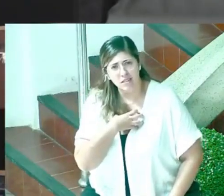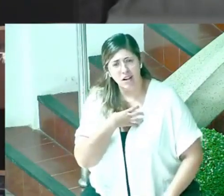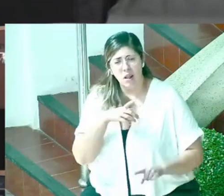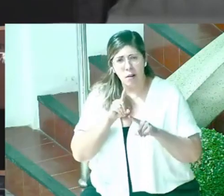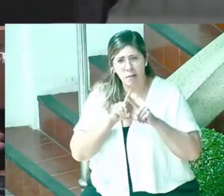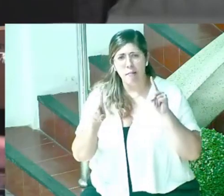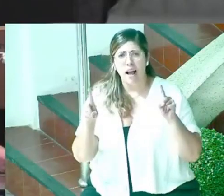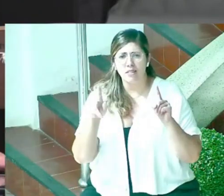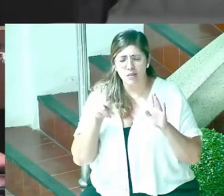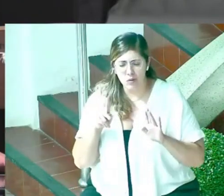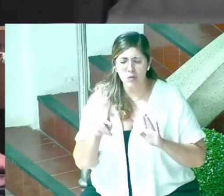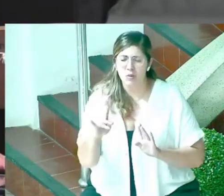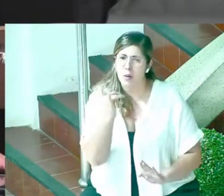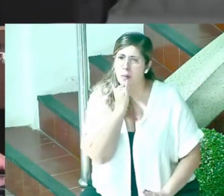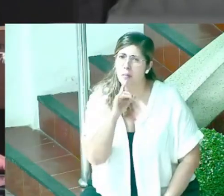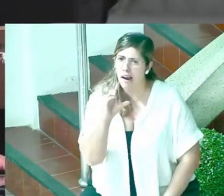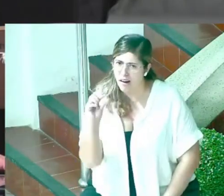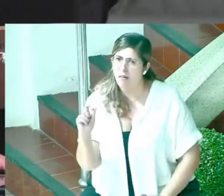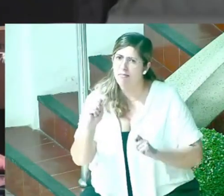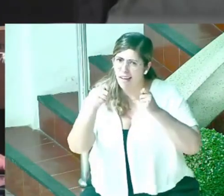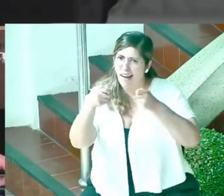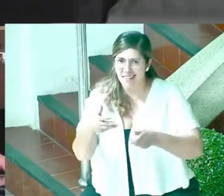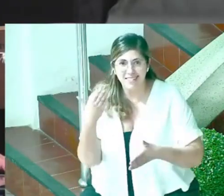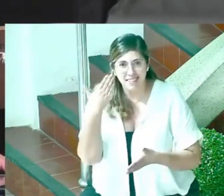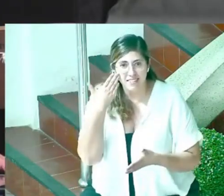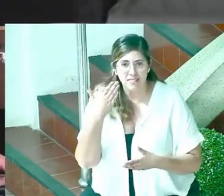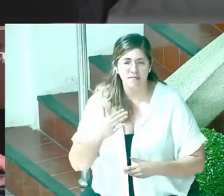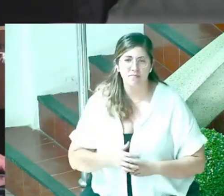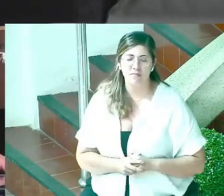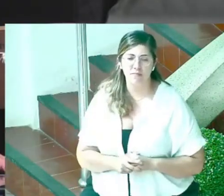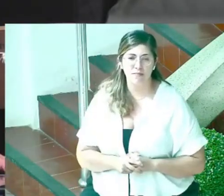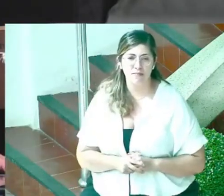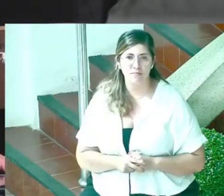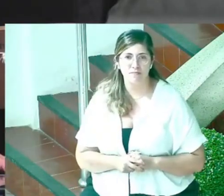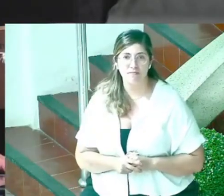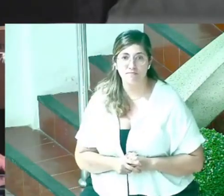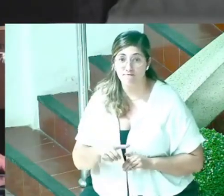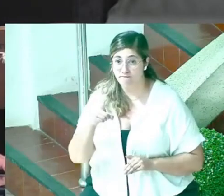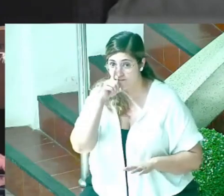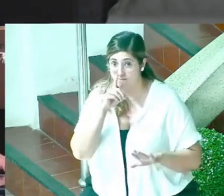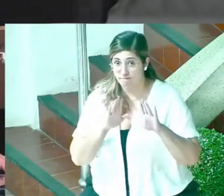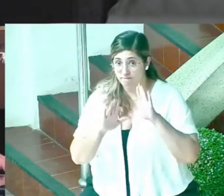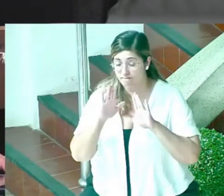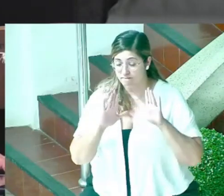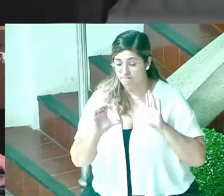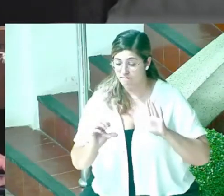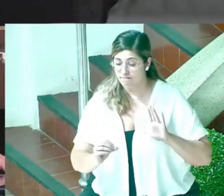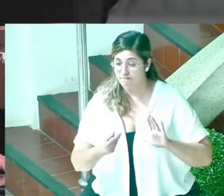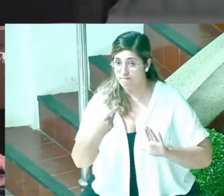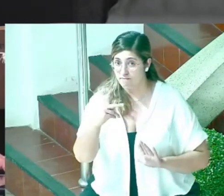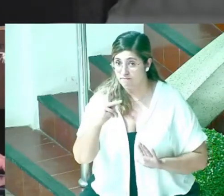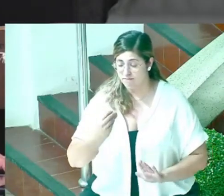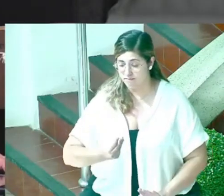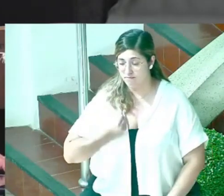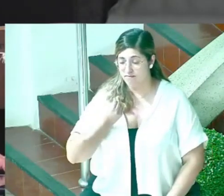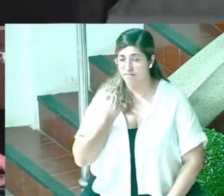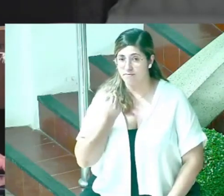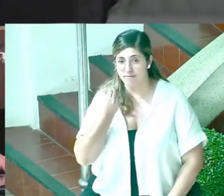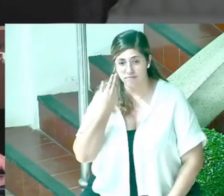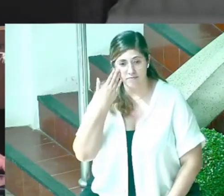E nós temos a tendência de fazer isso, não é verdade? Nós somos como que instigados a passar na cara do outro o que a